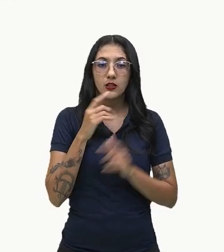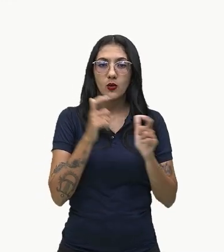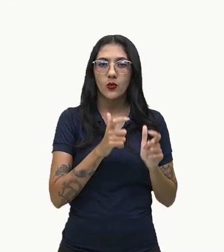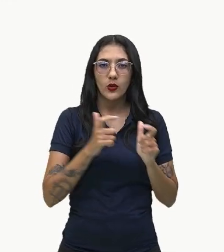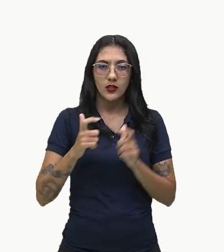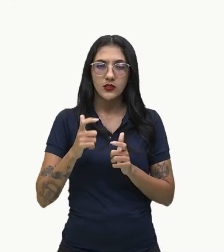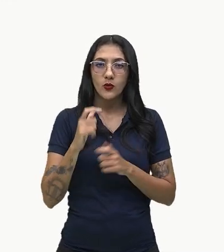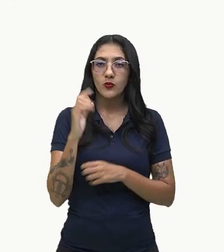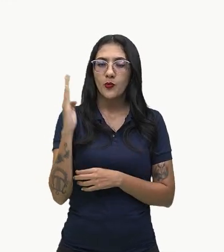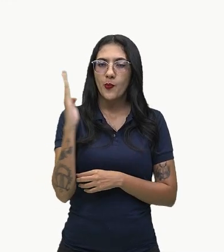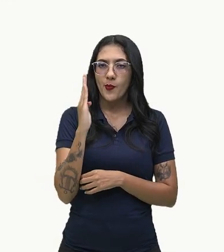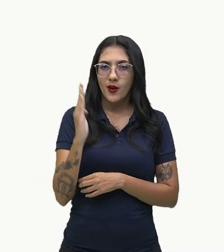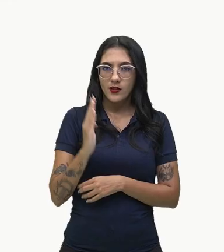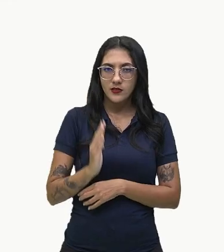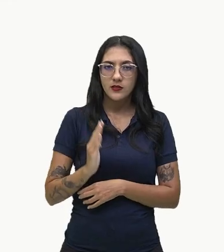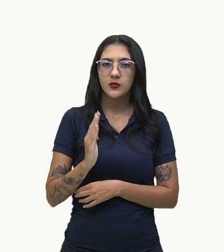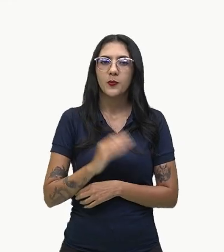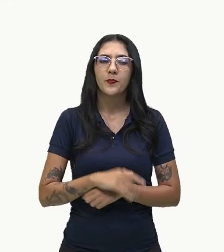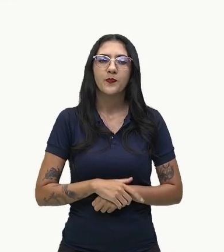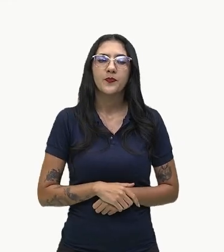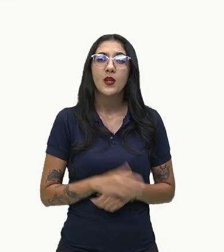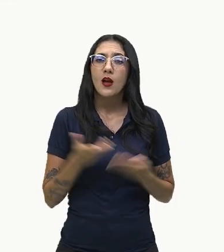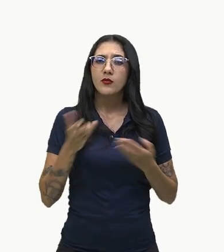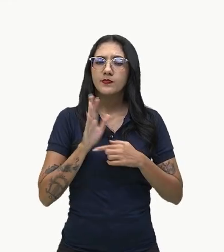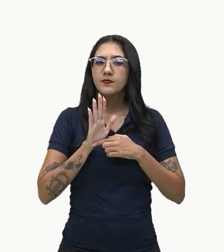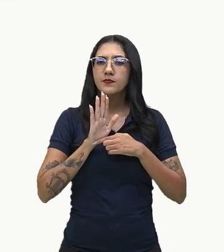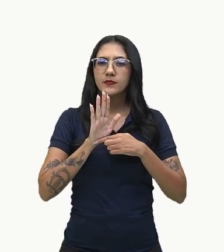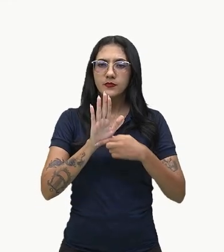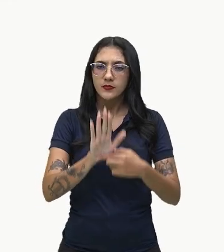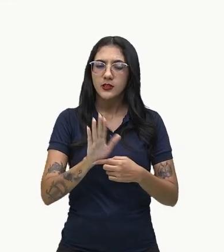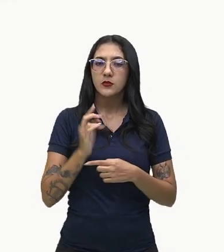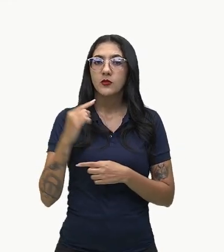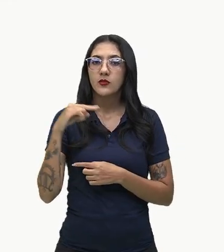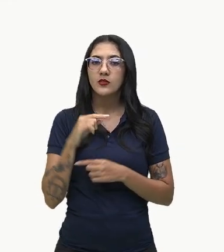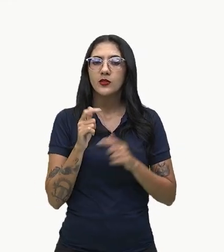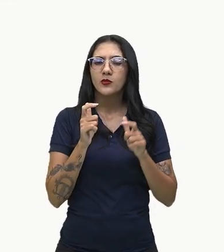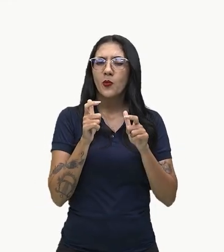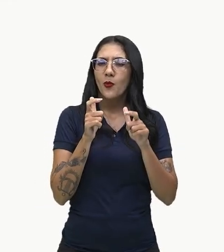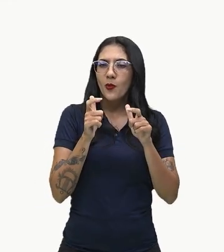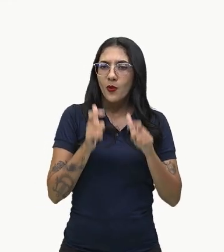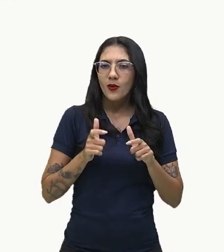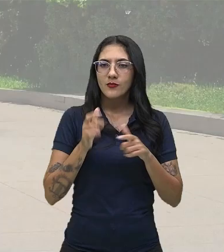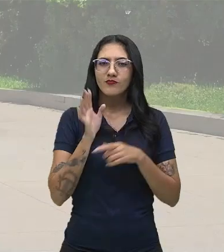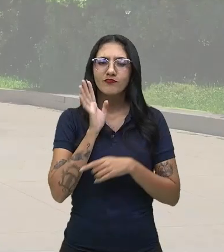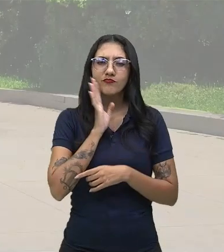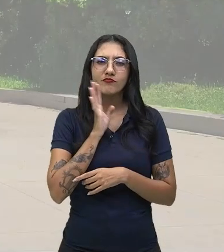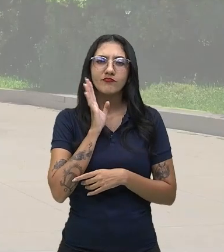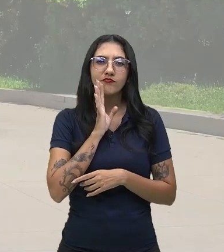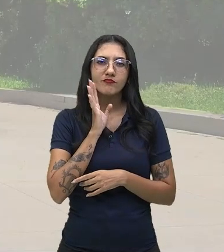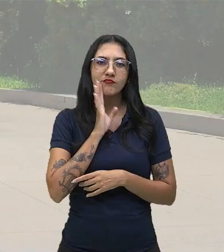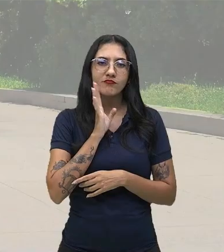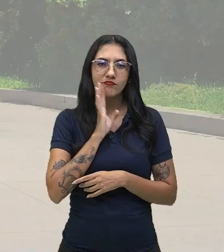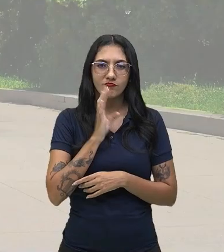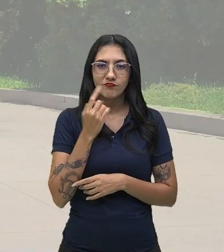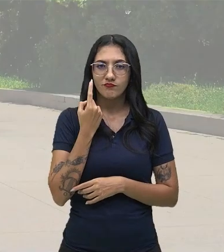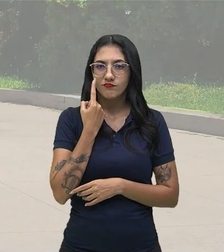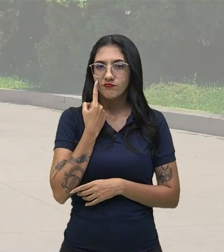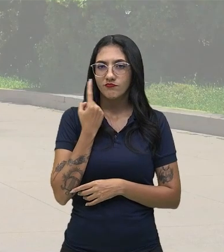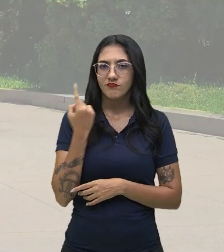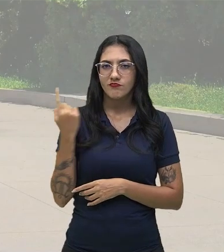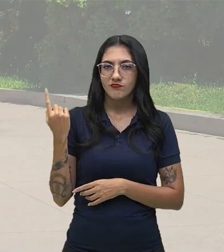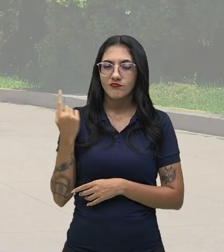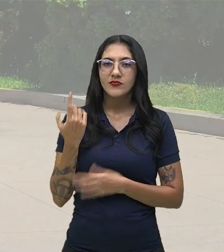aos hemisférios da Terra, eu quero mostrar para vocês um lugar bem legal aqui, que é